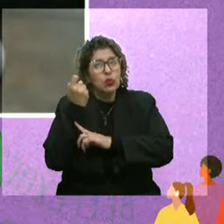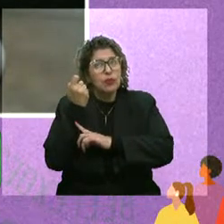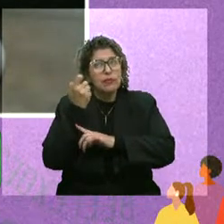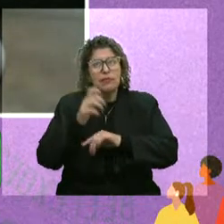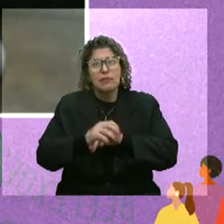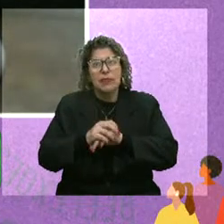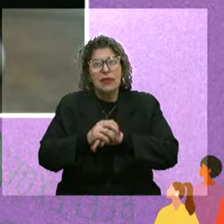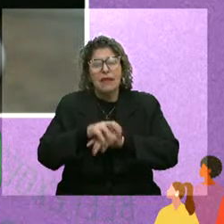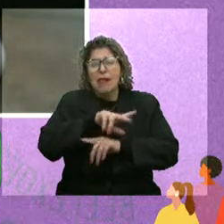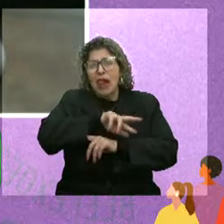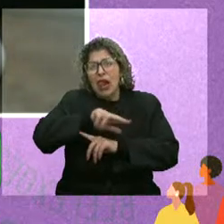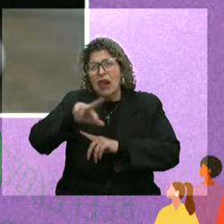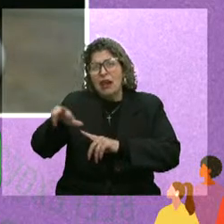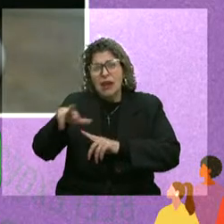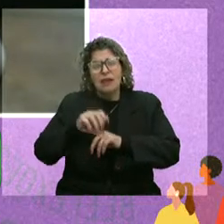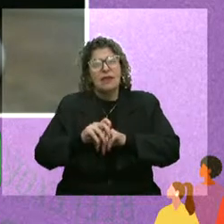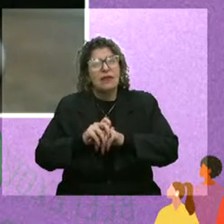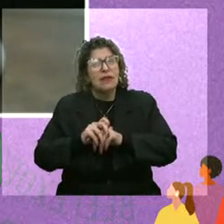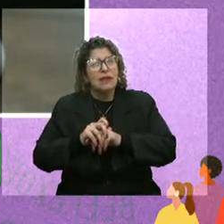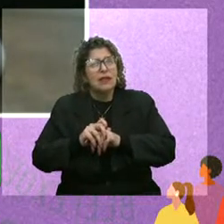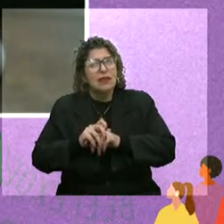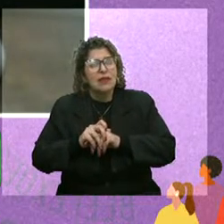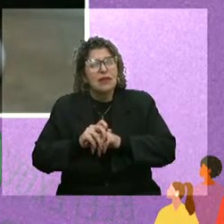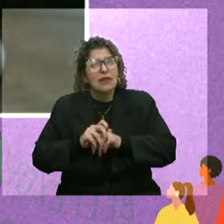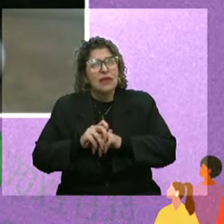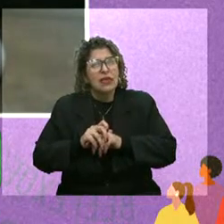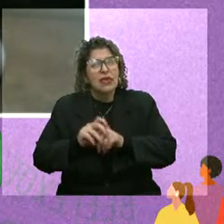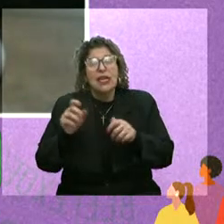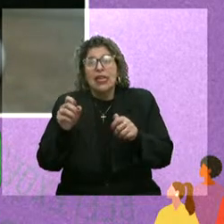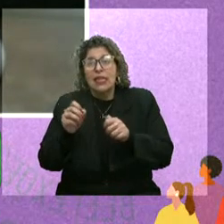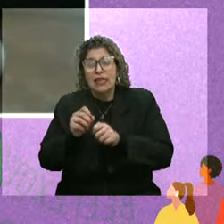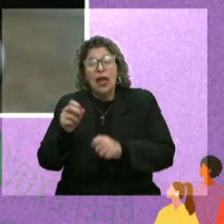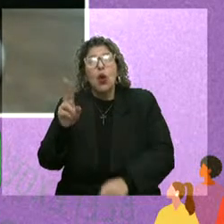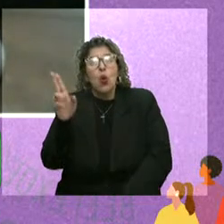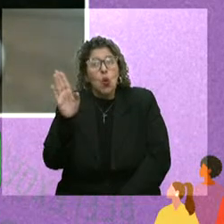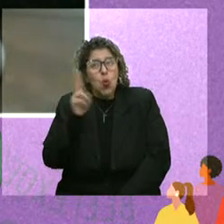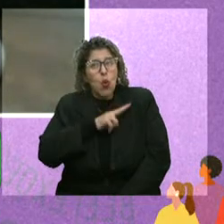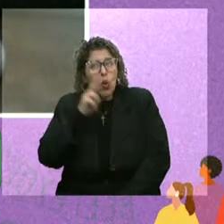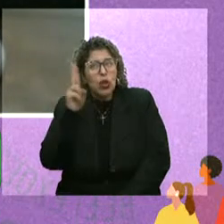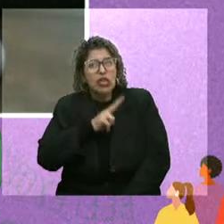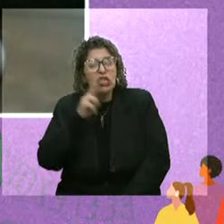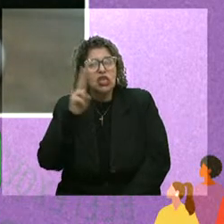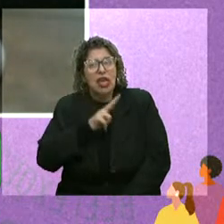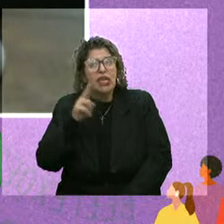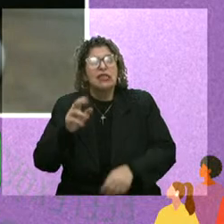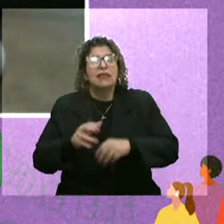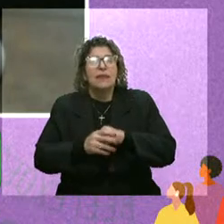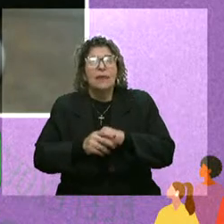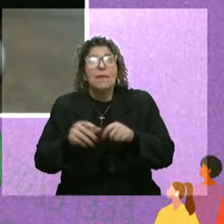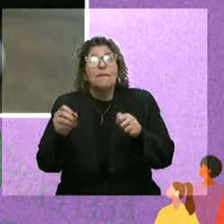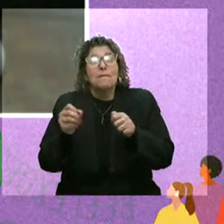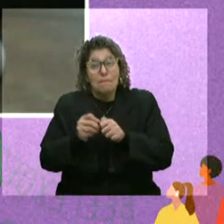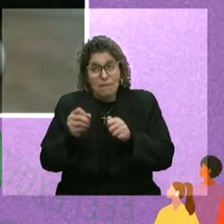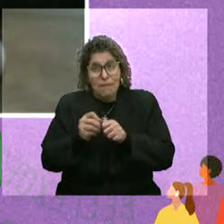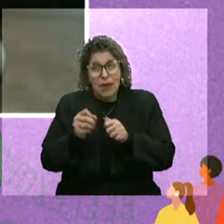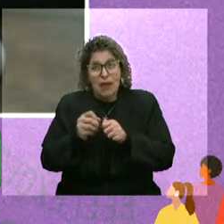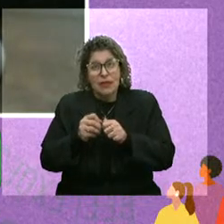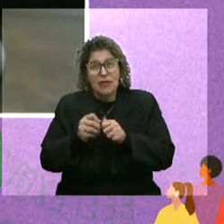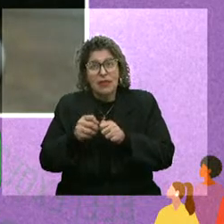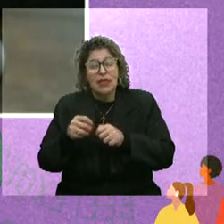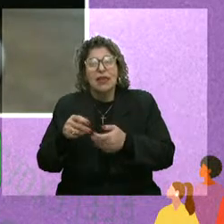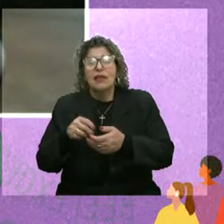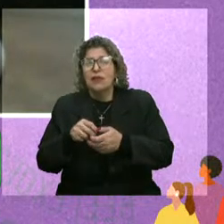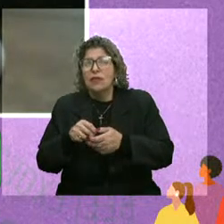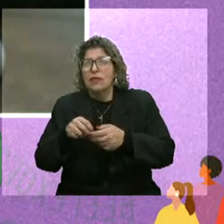aqui muitas coisas que têm que ser compradas na urgência e na emergência em países de fora. Nós temos um parque industrial